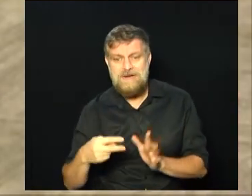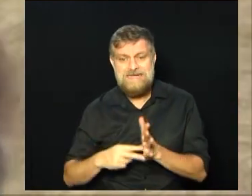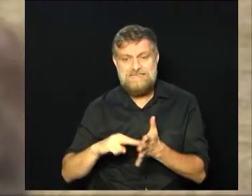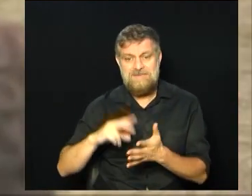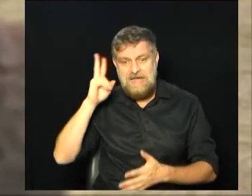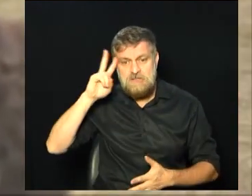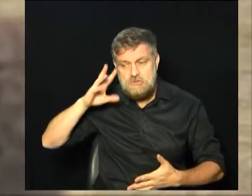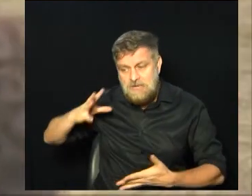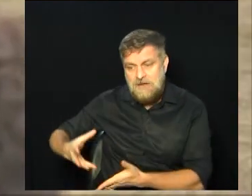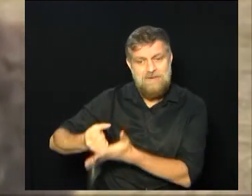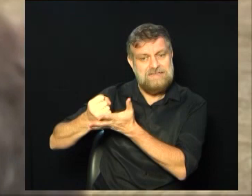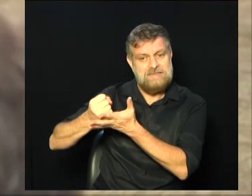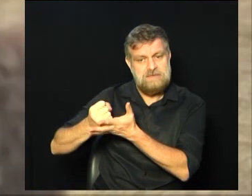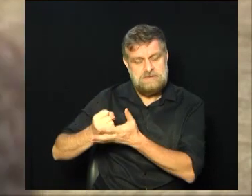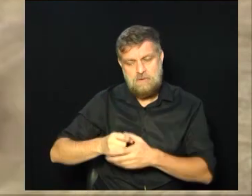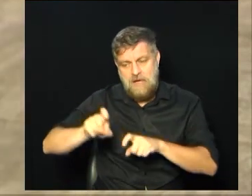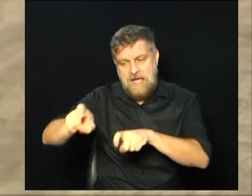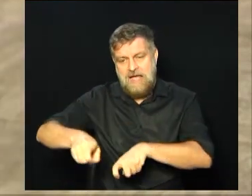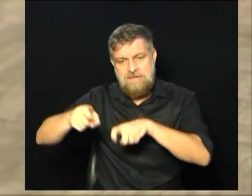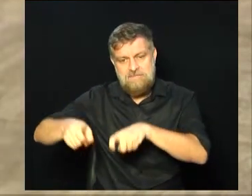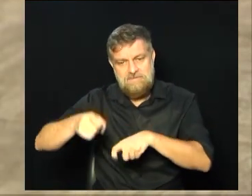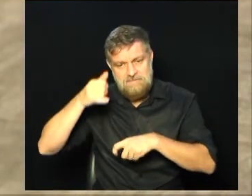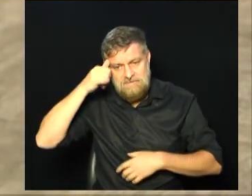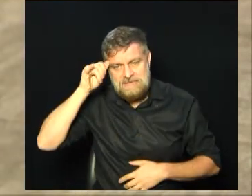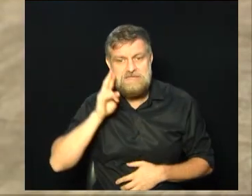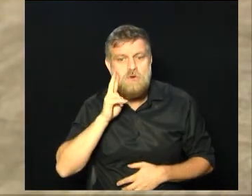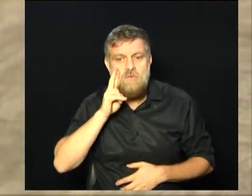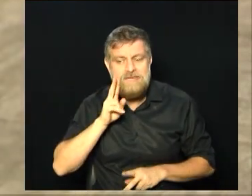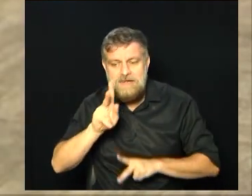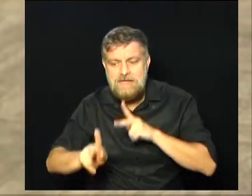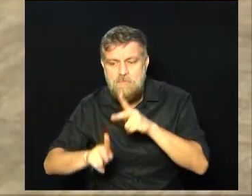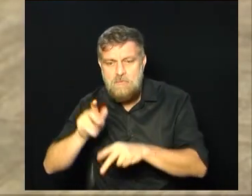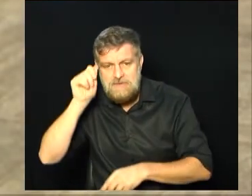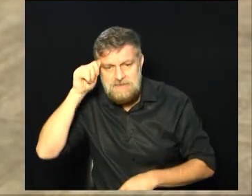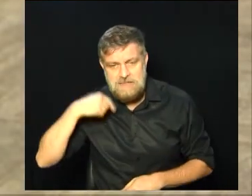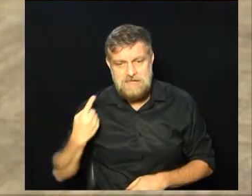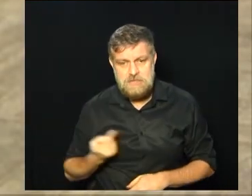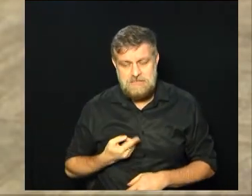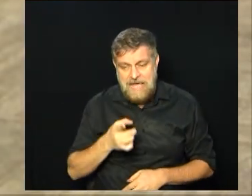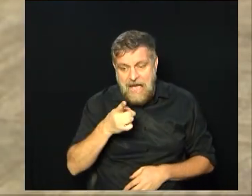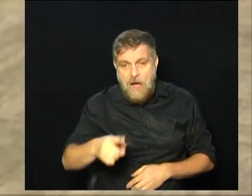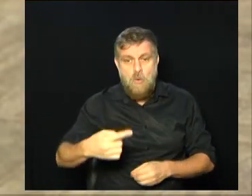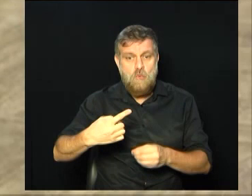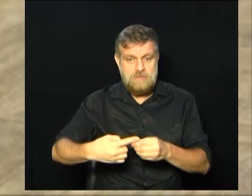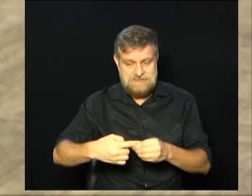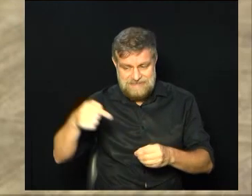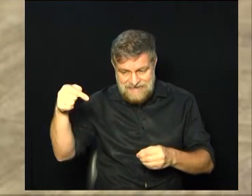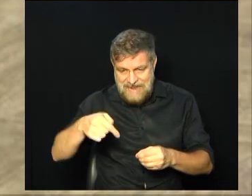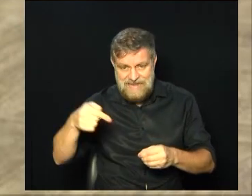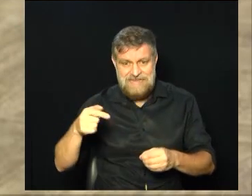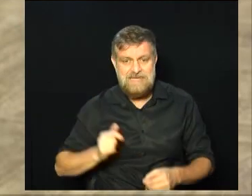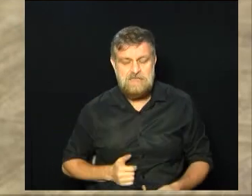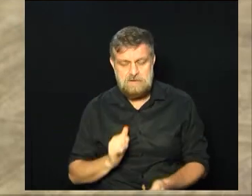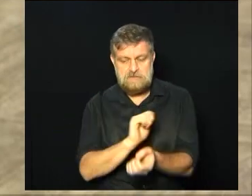história. Então, a Fazenda Roseira, ela traz justamente a população negra de Campinas, que a gente tem a última cidade, Campinas foi a